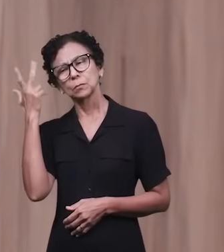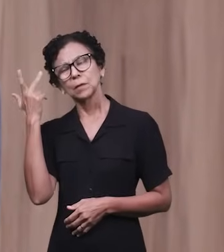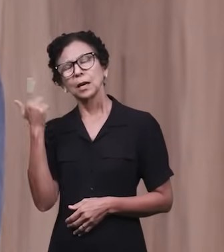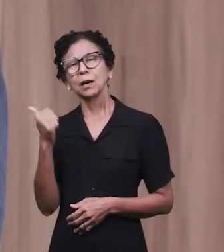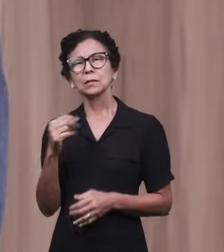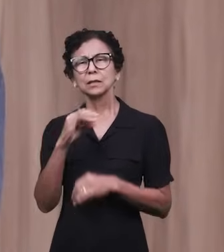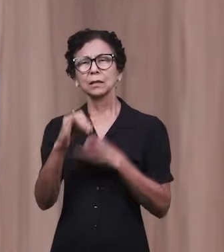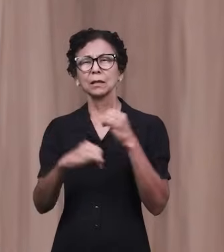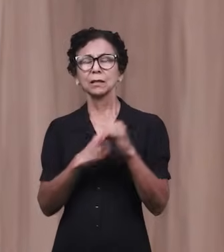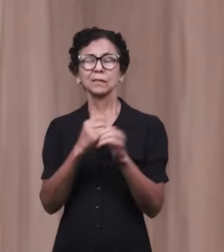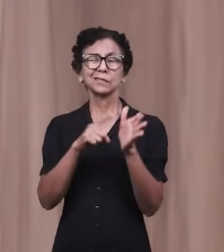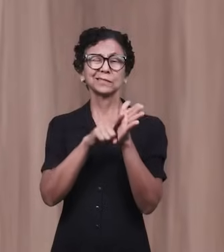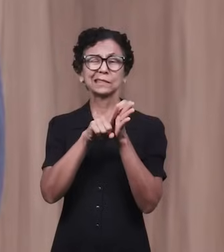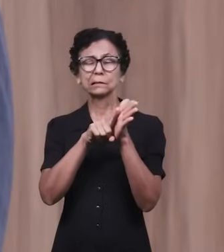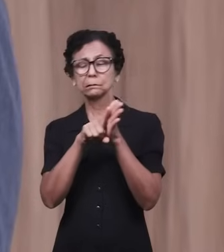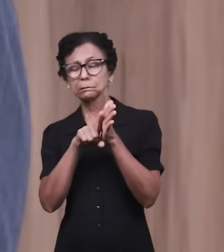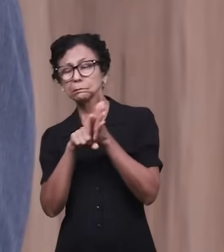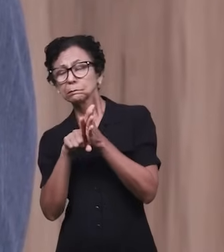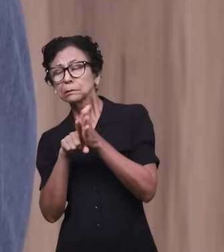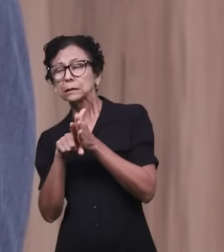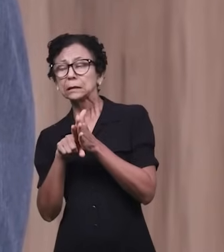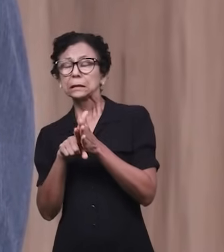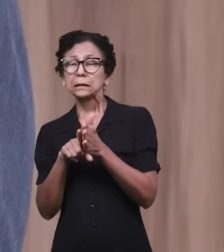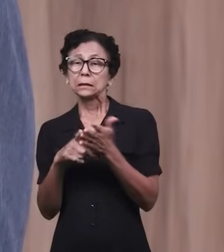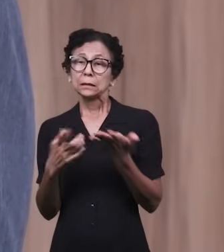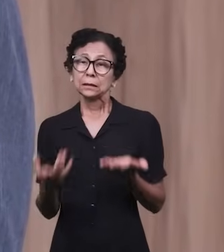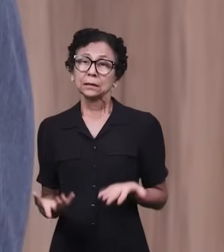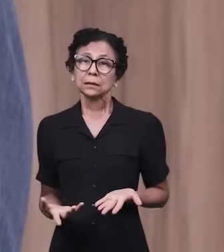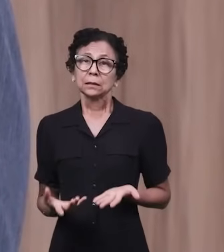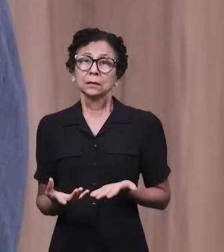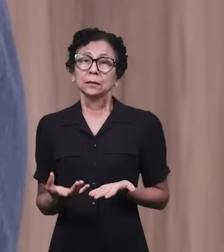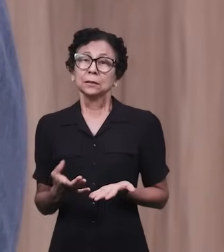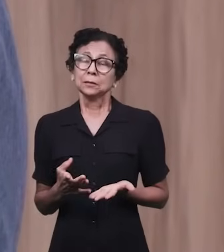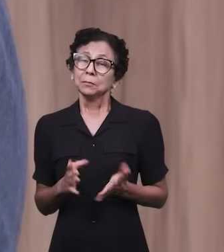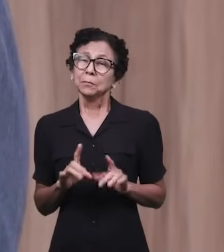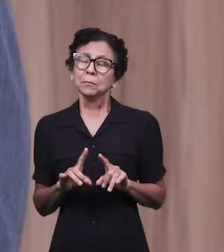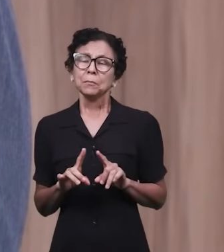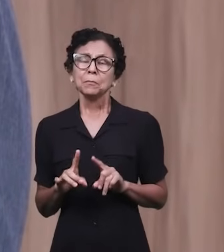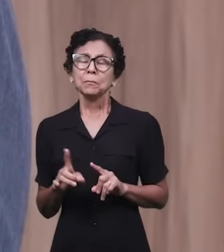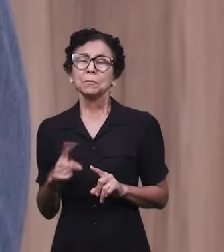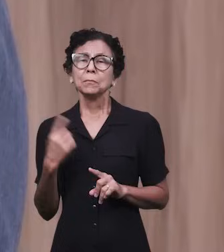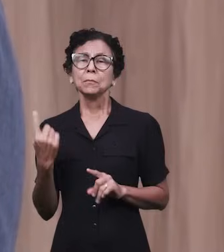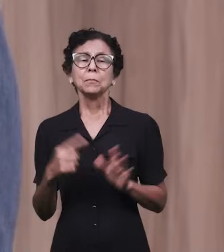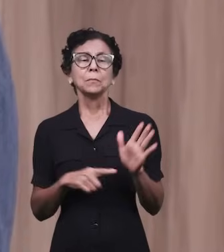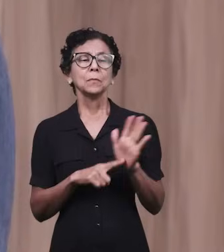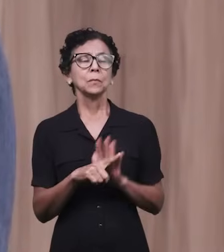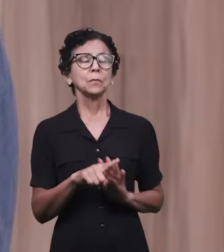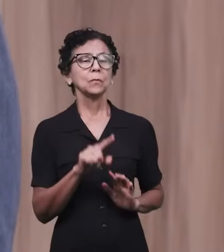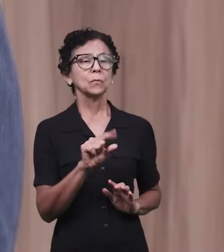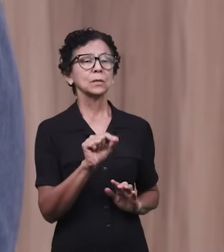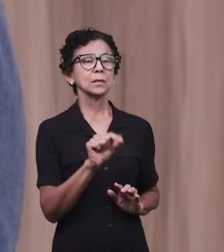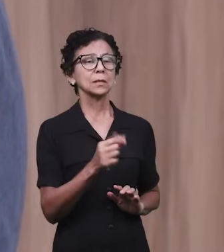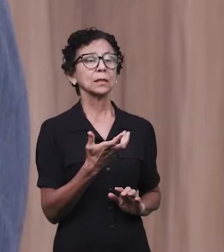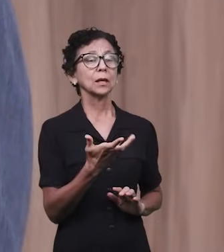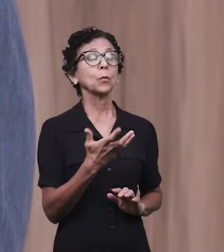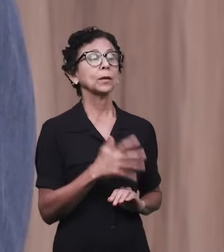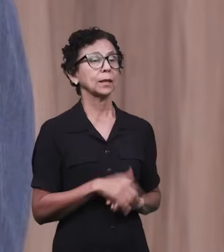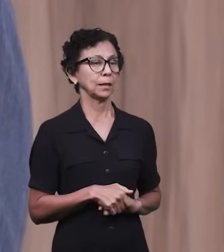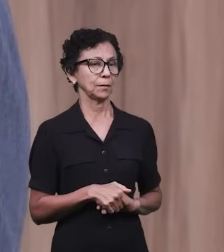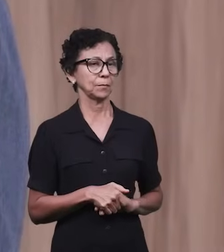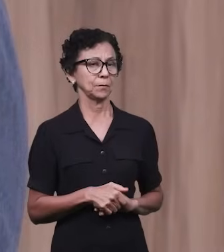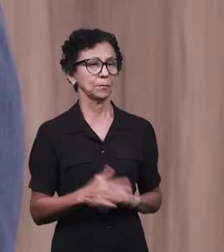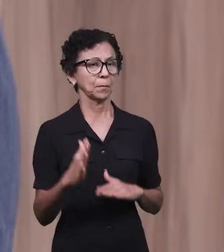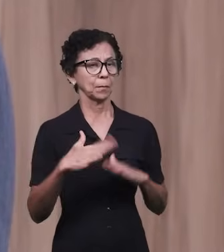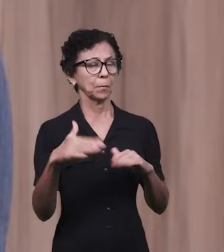na internet, ele começa a ver outras coisas, mas cabe a nós, familiares, olha, o que você quer? Qual a profissão você quer seguir? Olha, eu